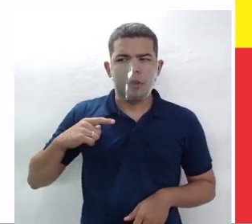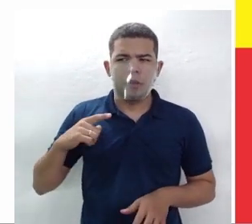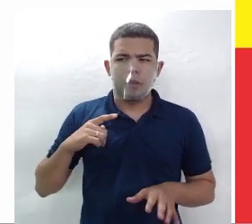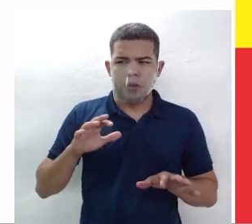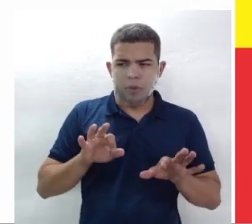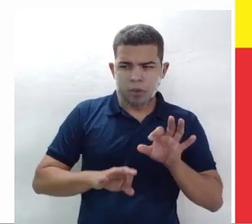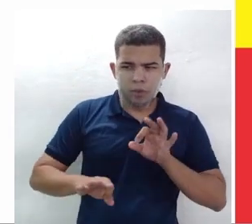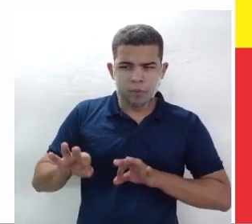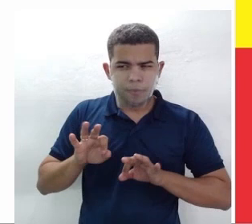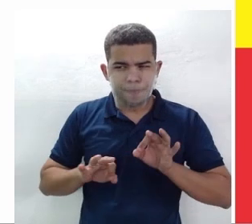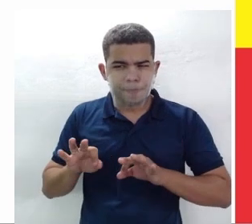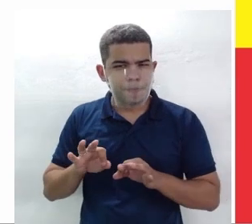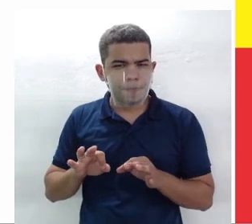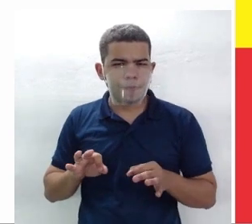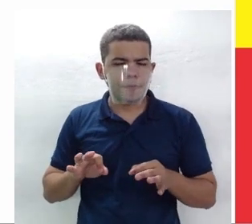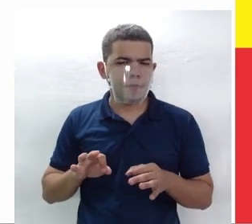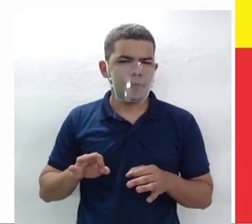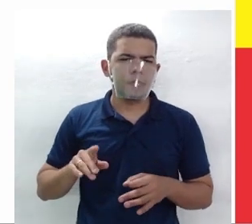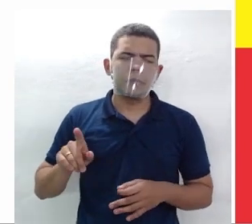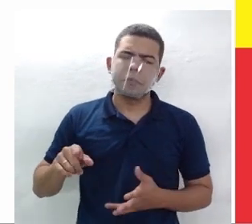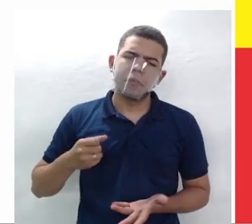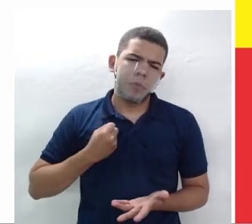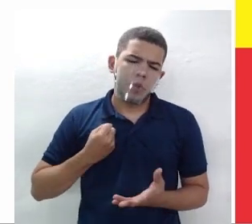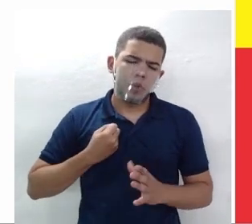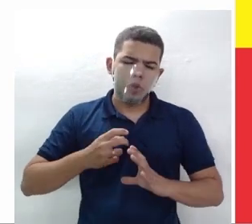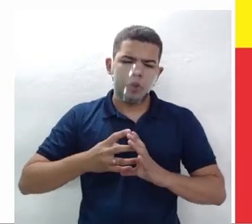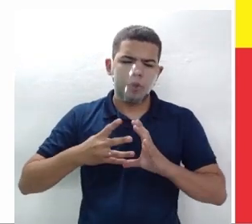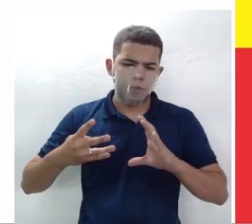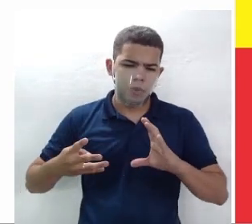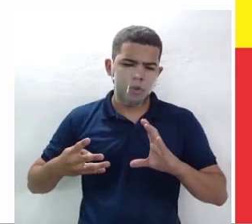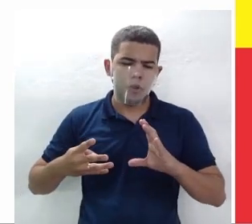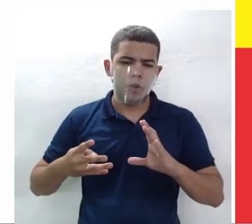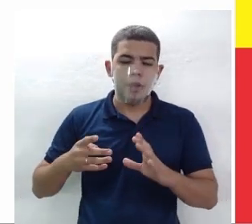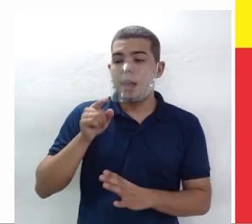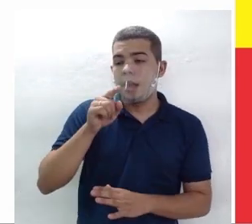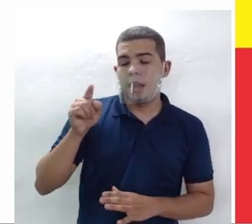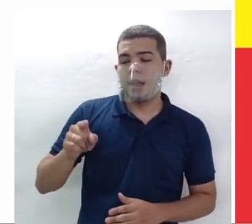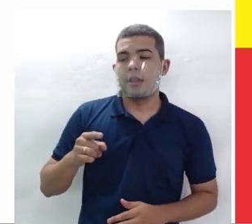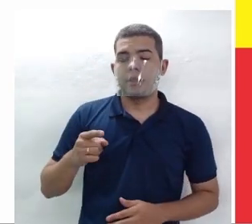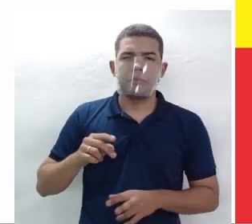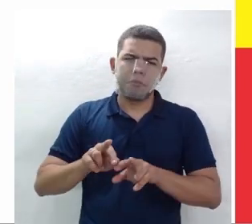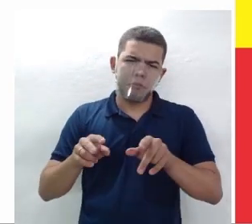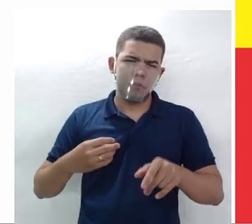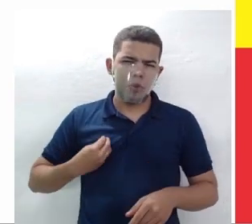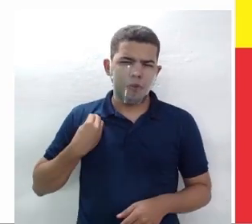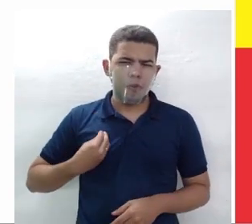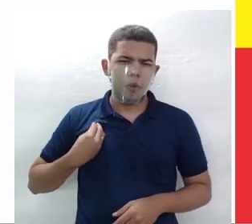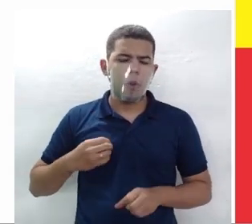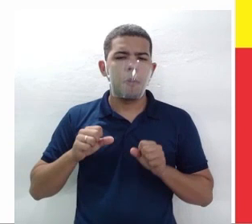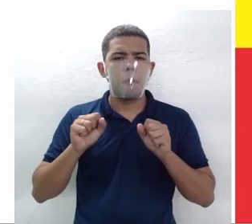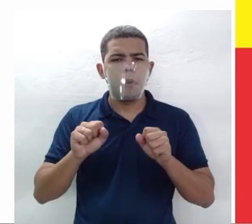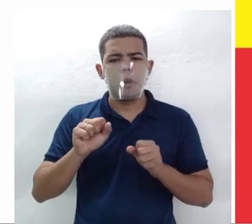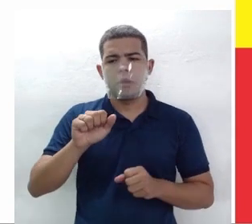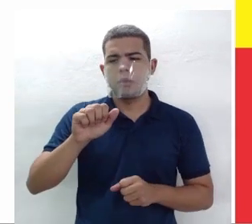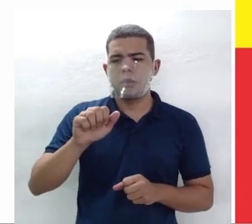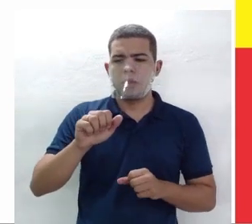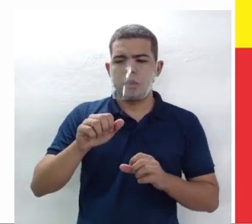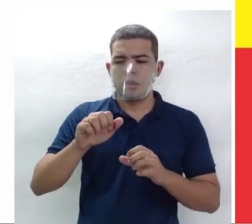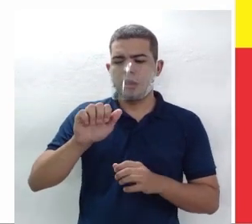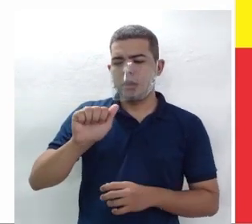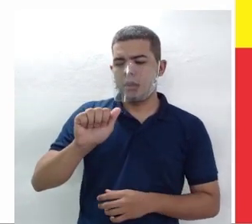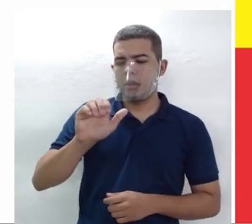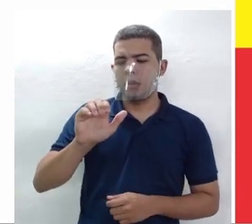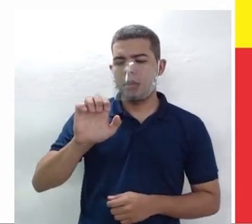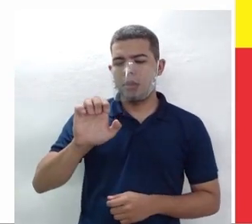em relação ao número de células. O ser vivo ele pode ser acelular, ele